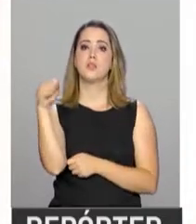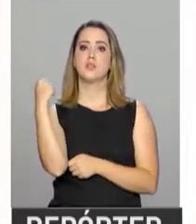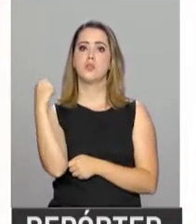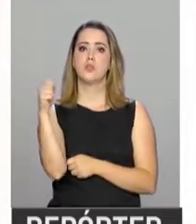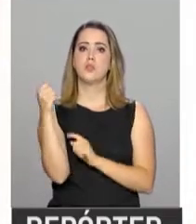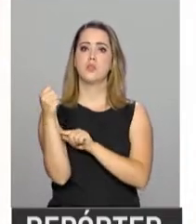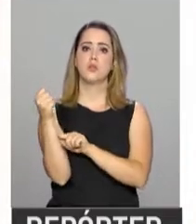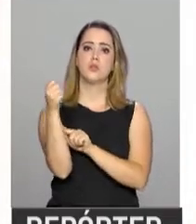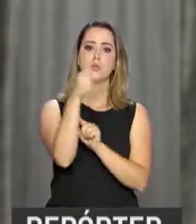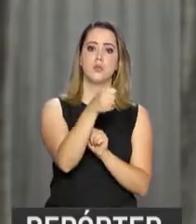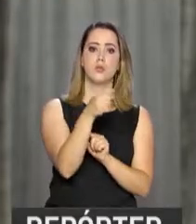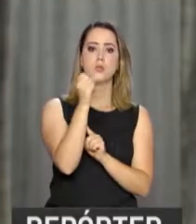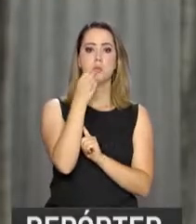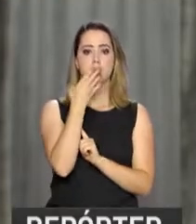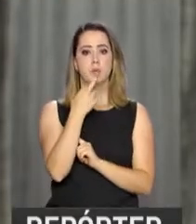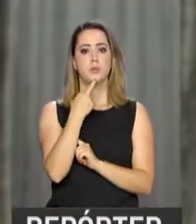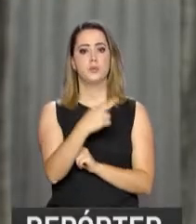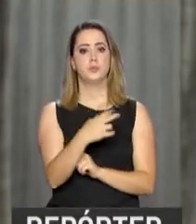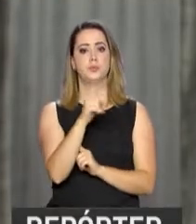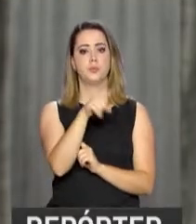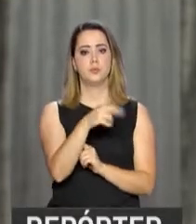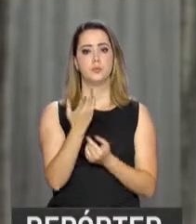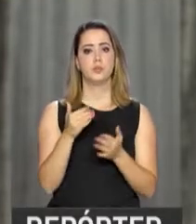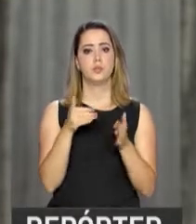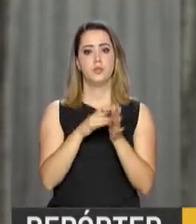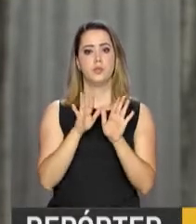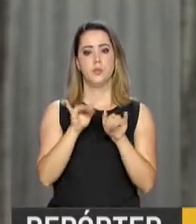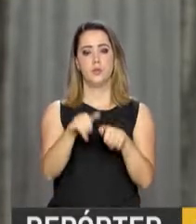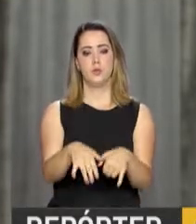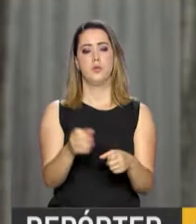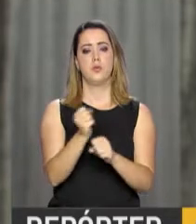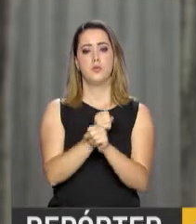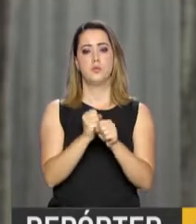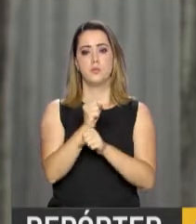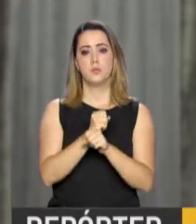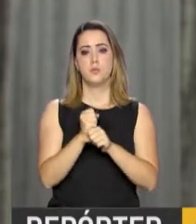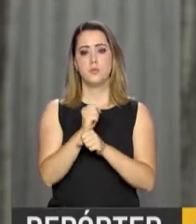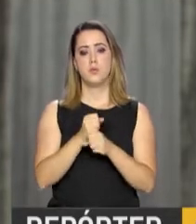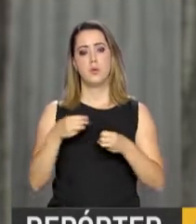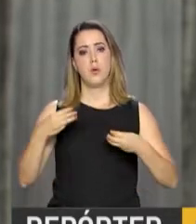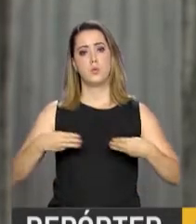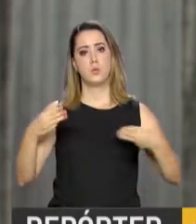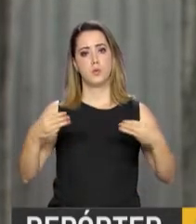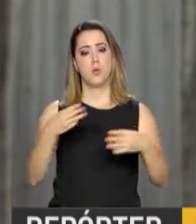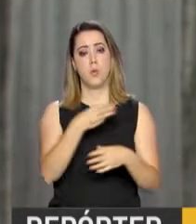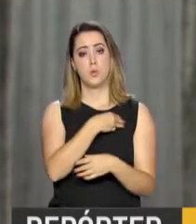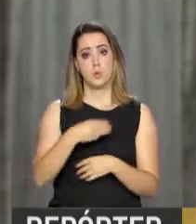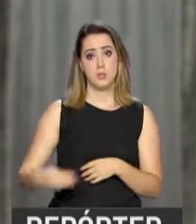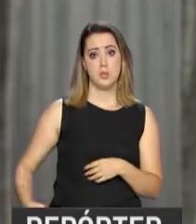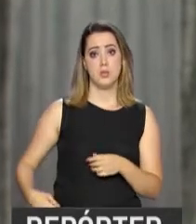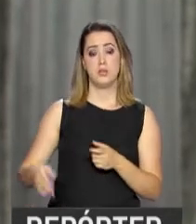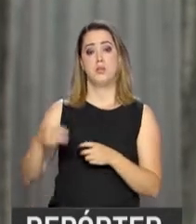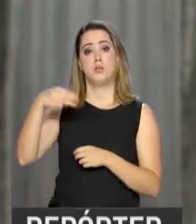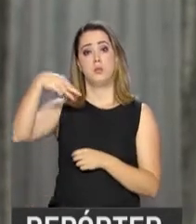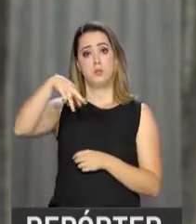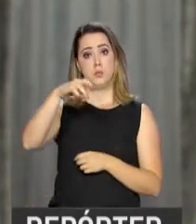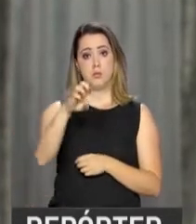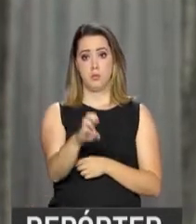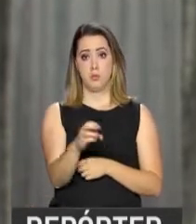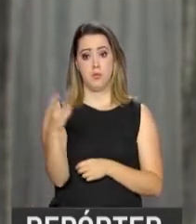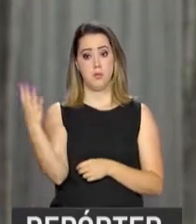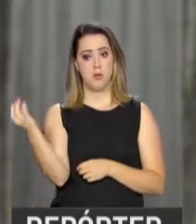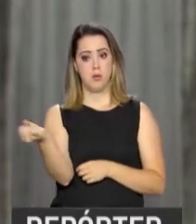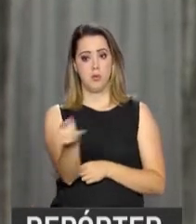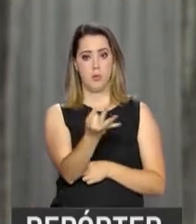essa melhora não têm certeza até o fim do ano os ministros da indústria e comércio exterior de brasil argentina paraguai uruguai devem se encontrar